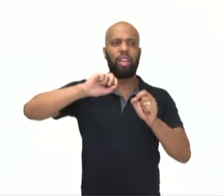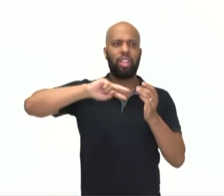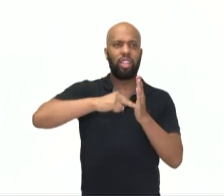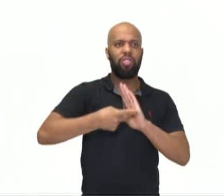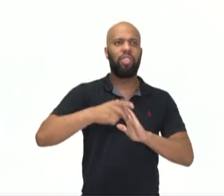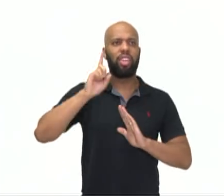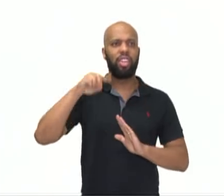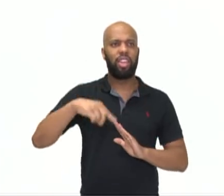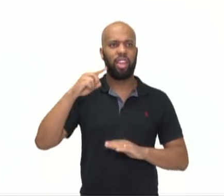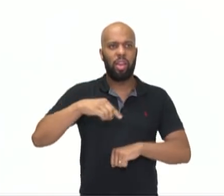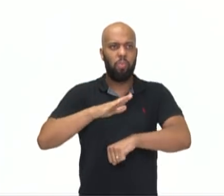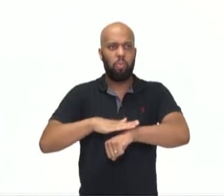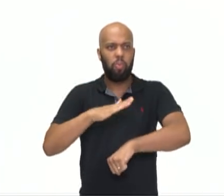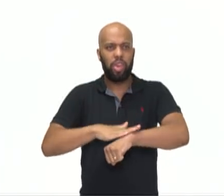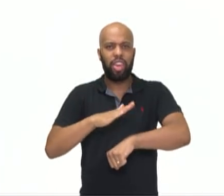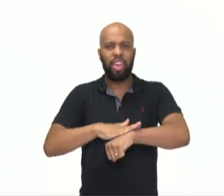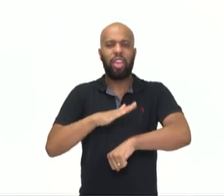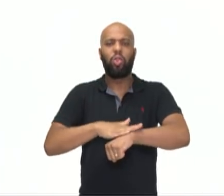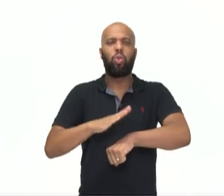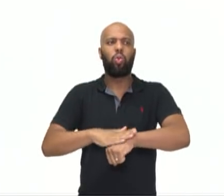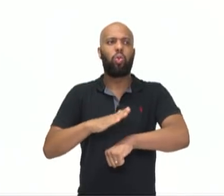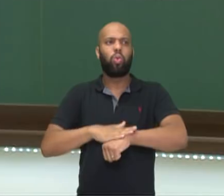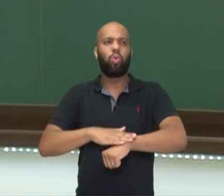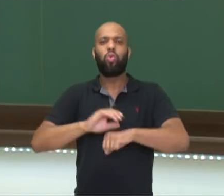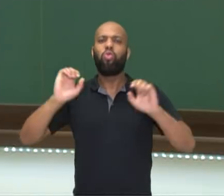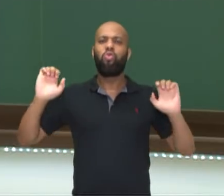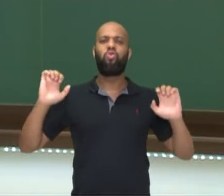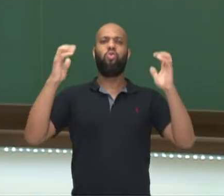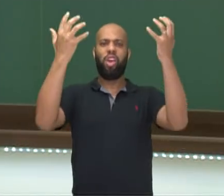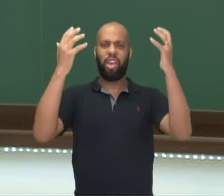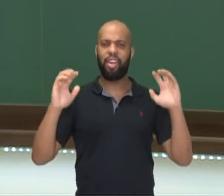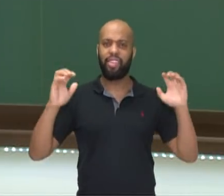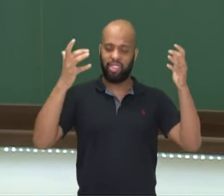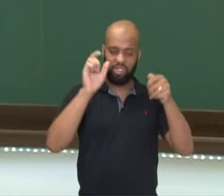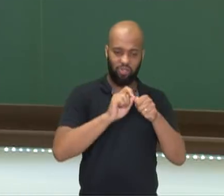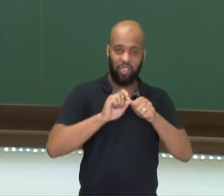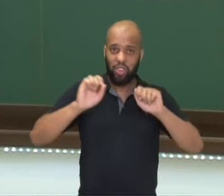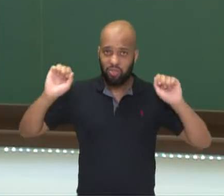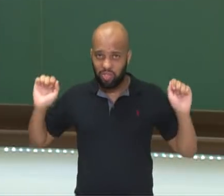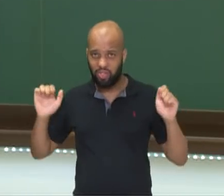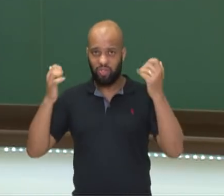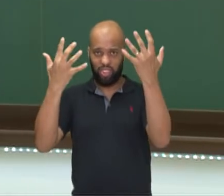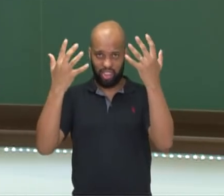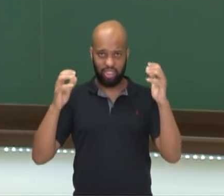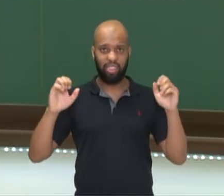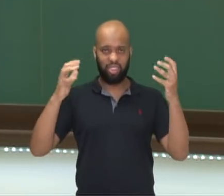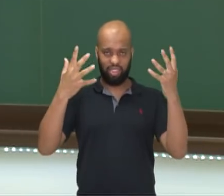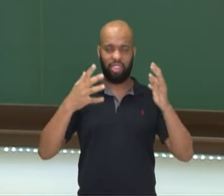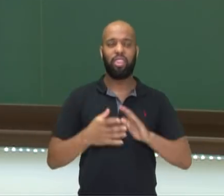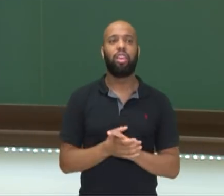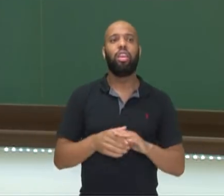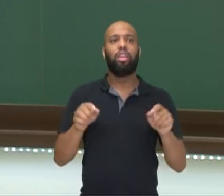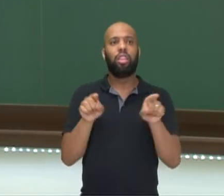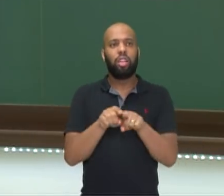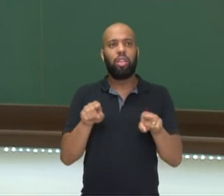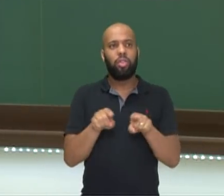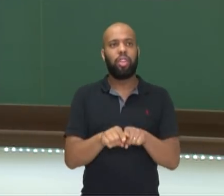saída de santo. Então tem a saída de santo, é uma festa. O ritual de batismo termina com uma festa. Ou